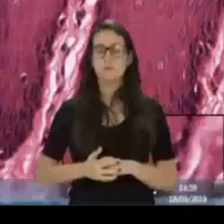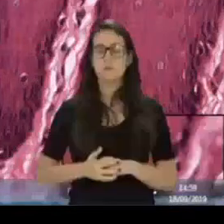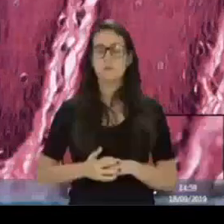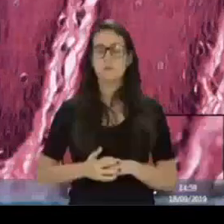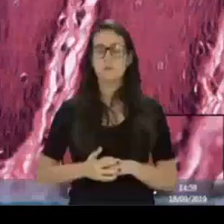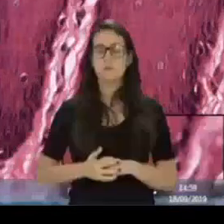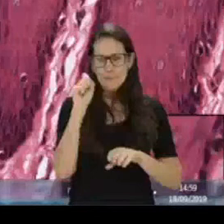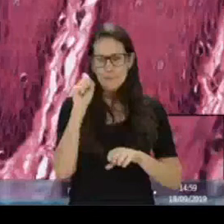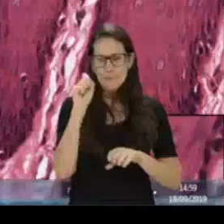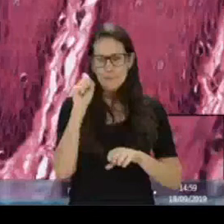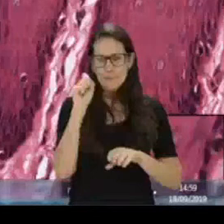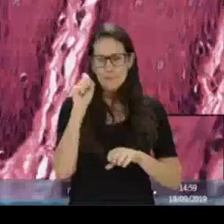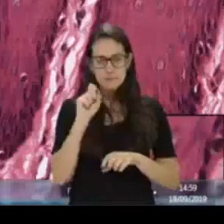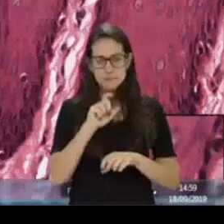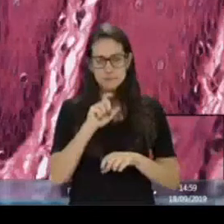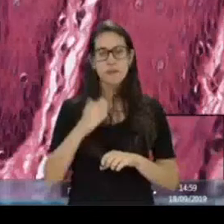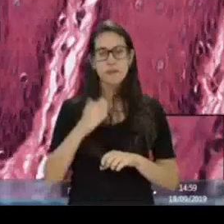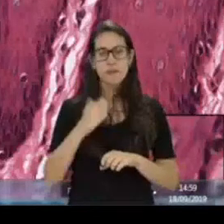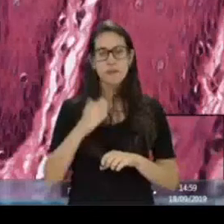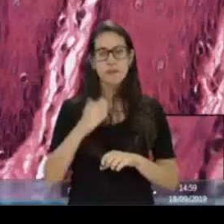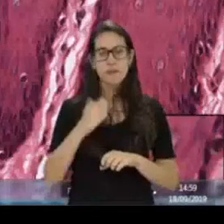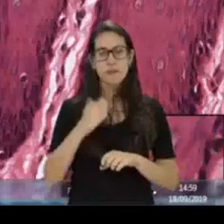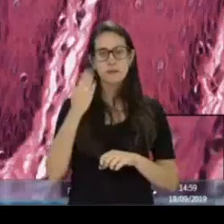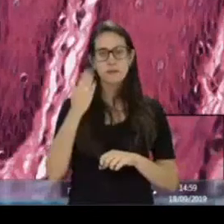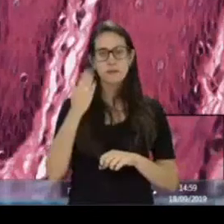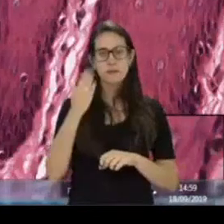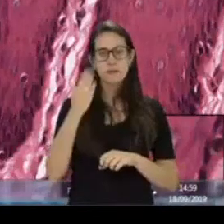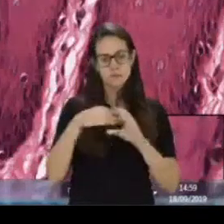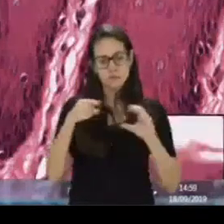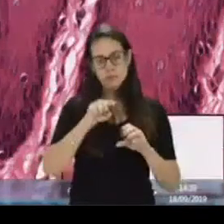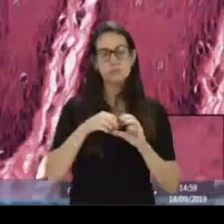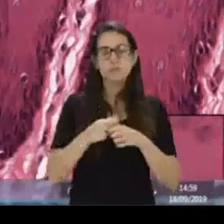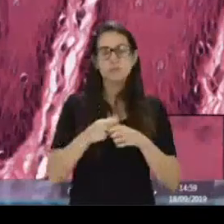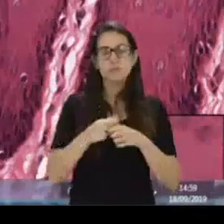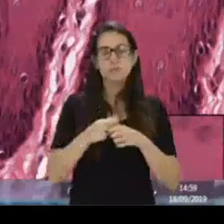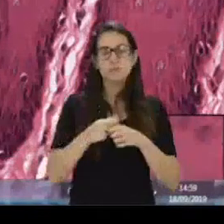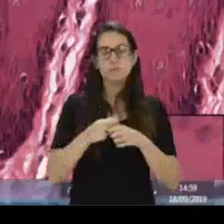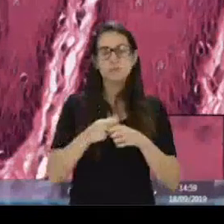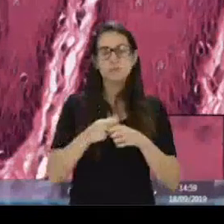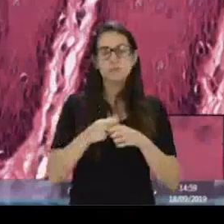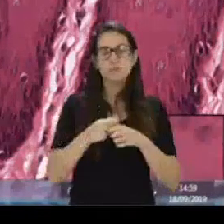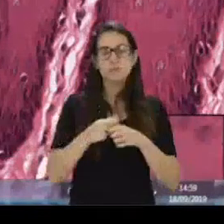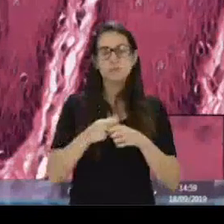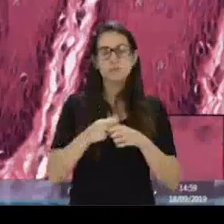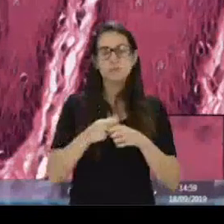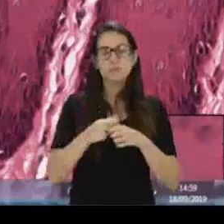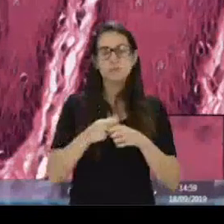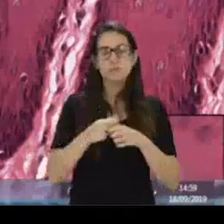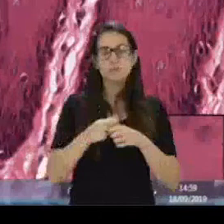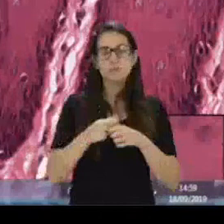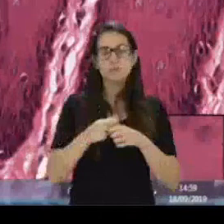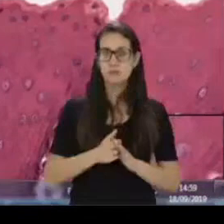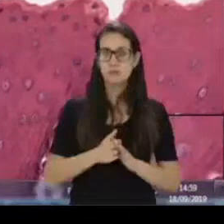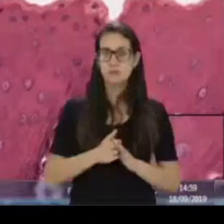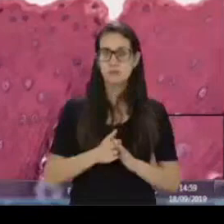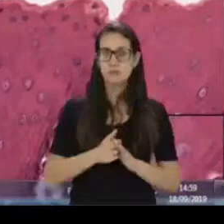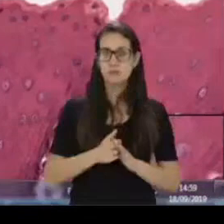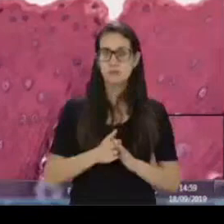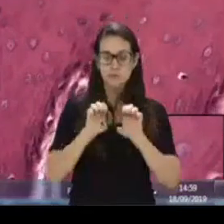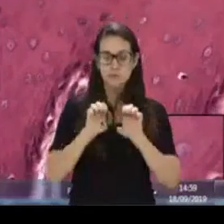os núcleos celulares, então, sendo definidos. Então, são estruturas que eu consigo